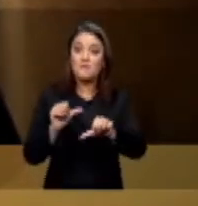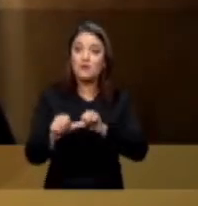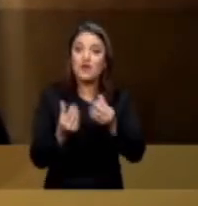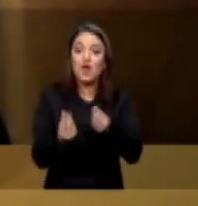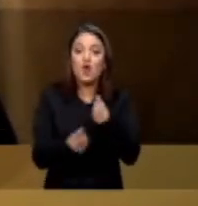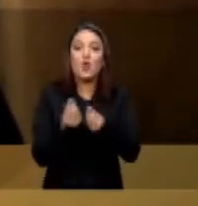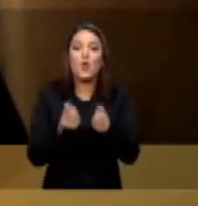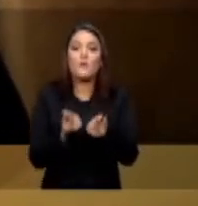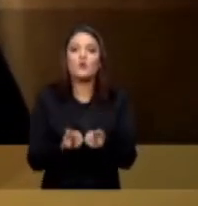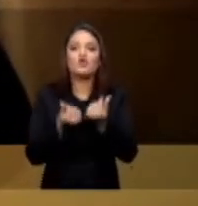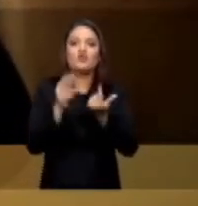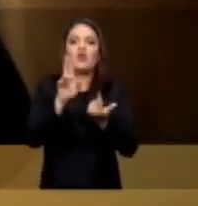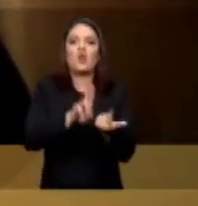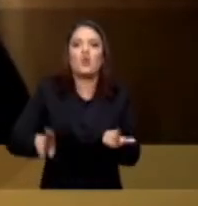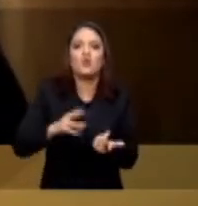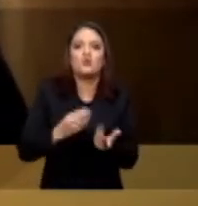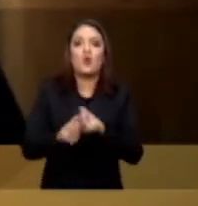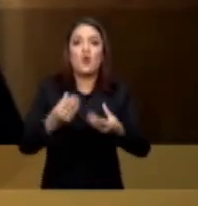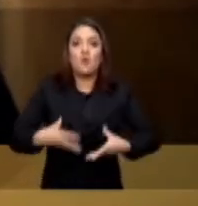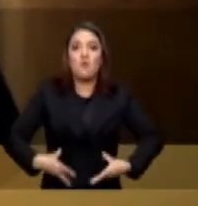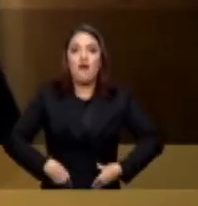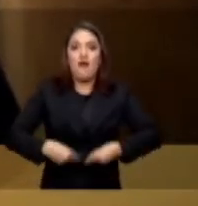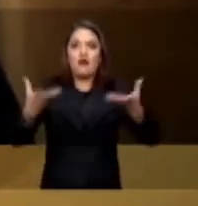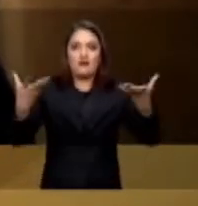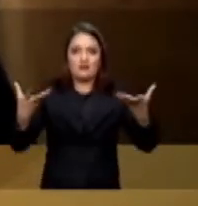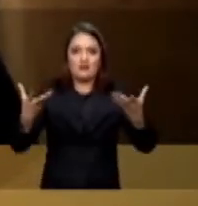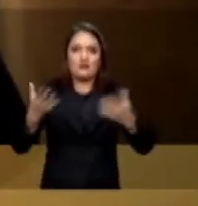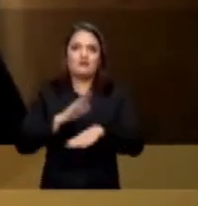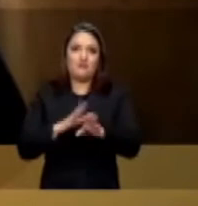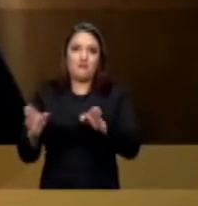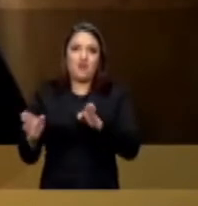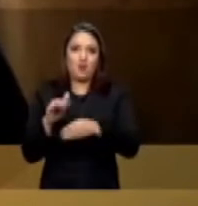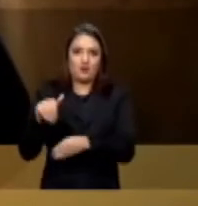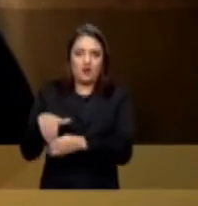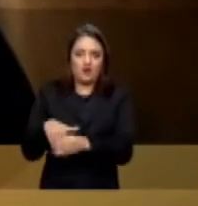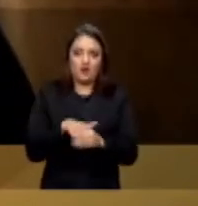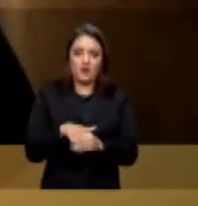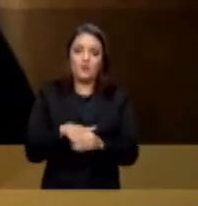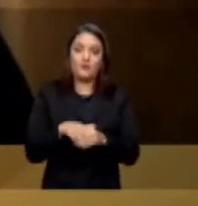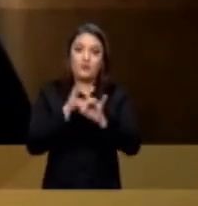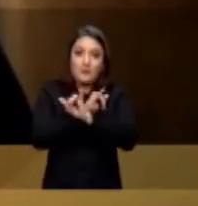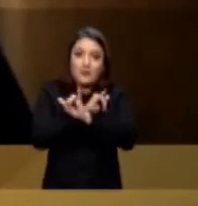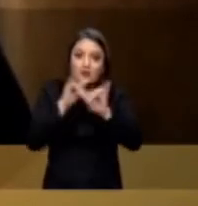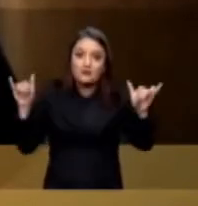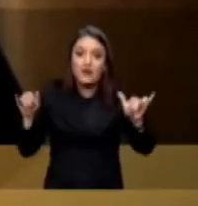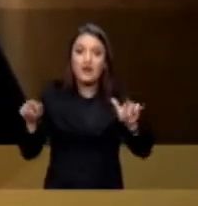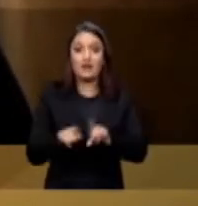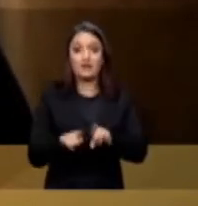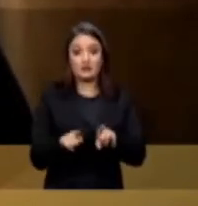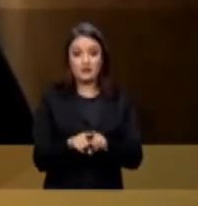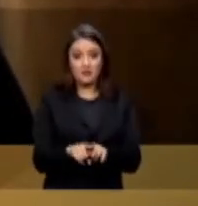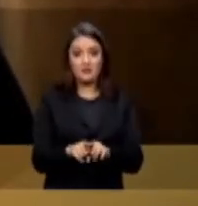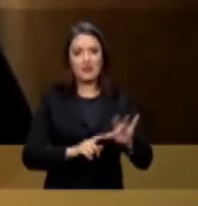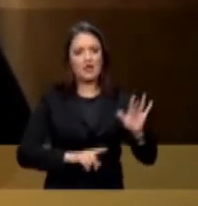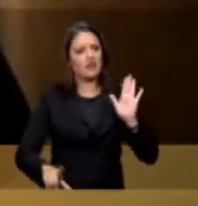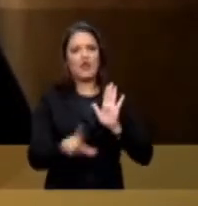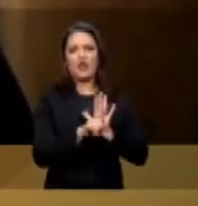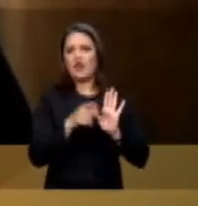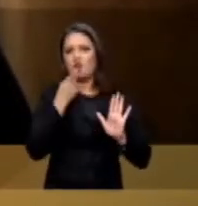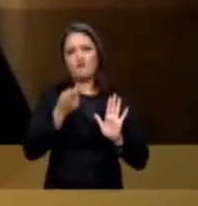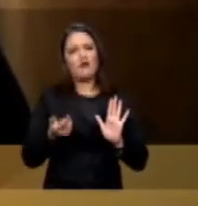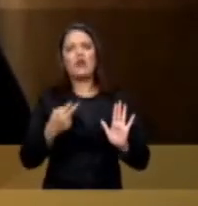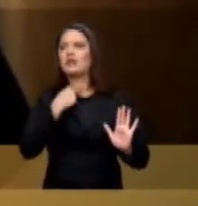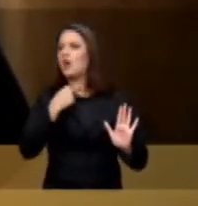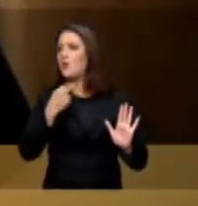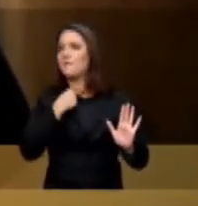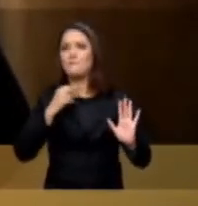dos gastos públicos em campanhas eleitorais. E da mesma maneira que o legislador repele showmícios,